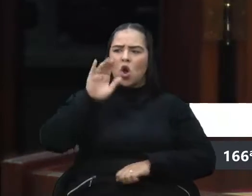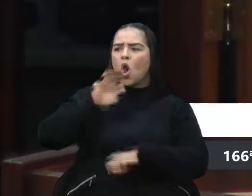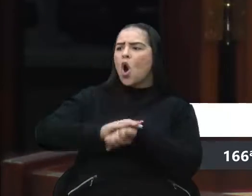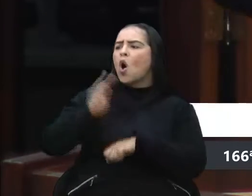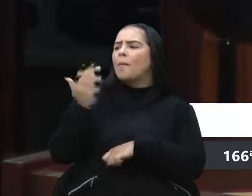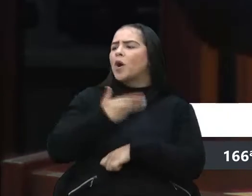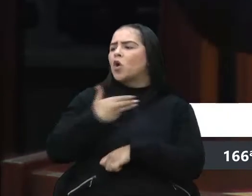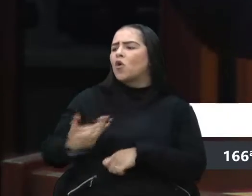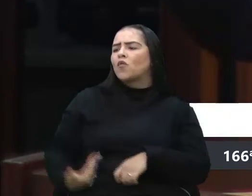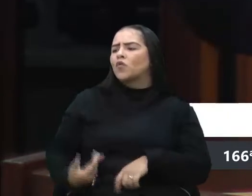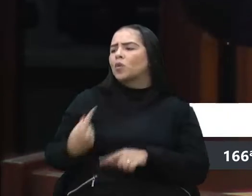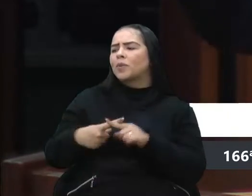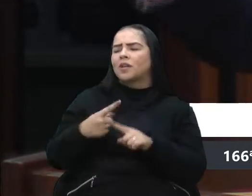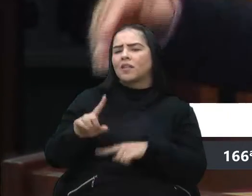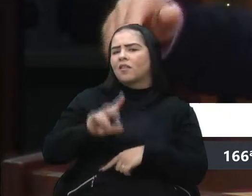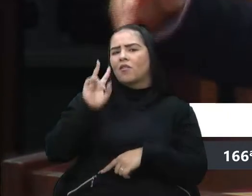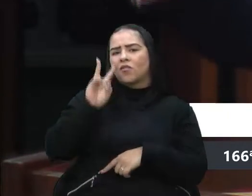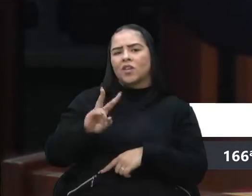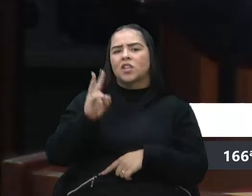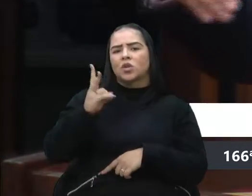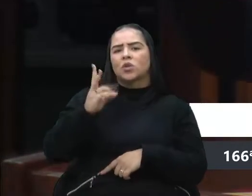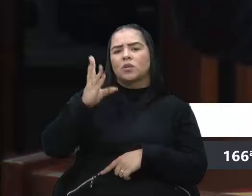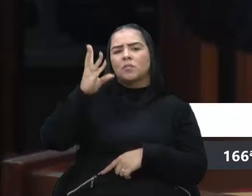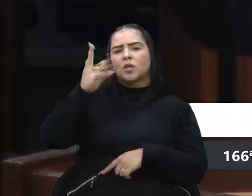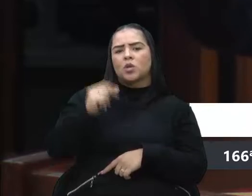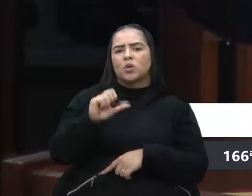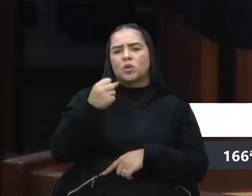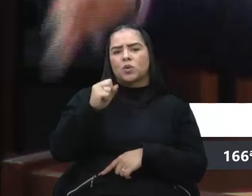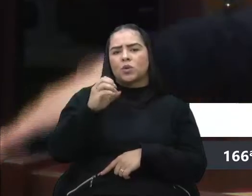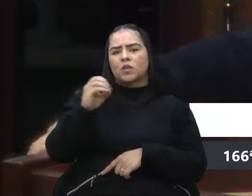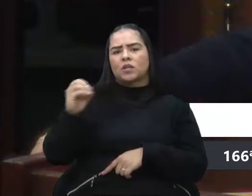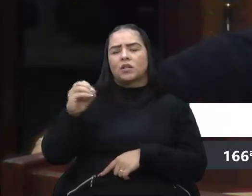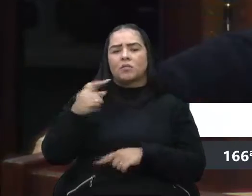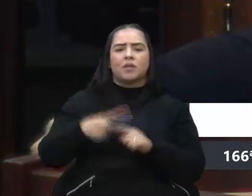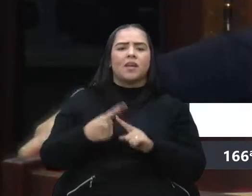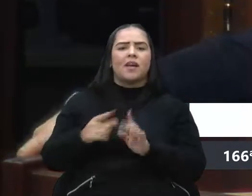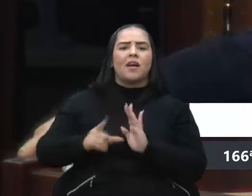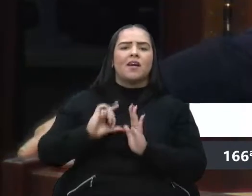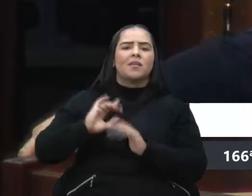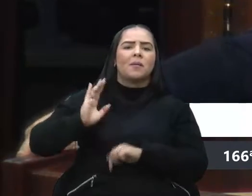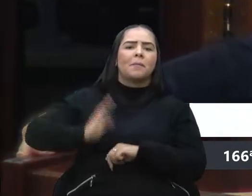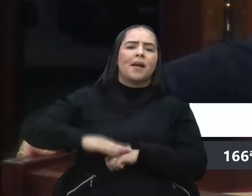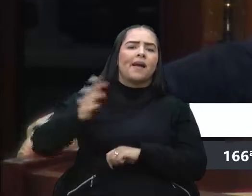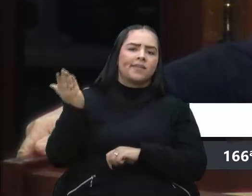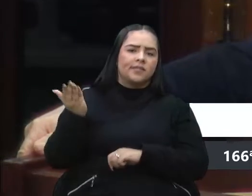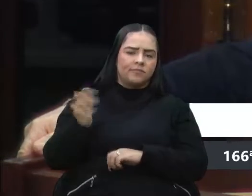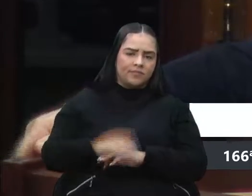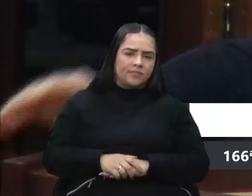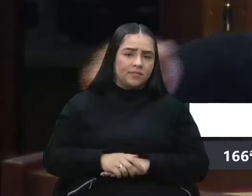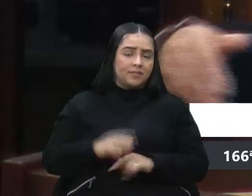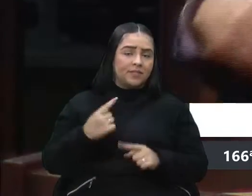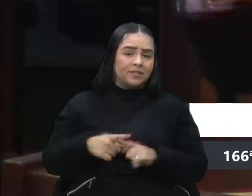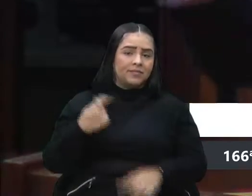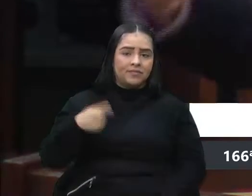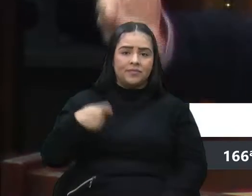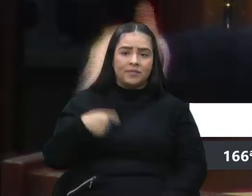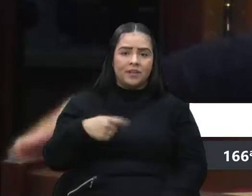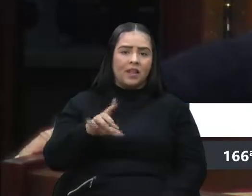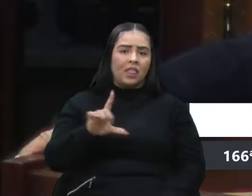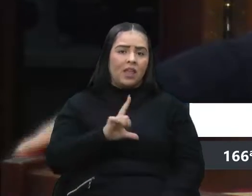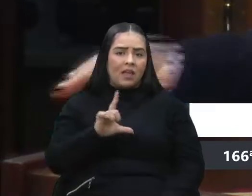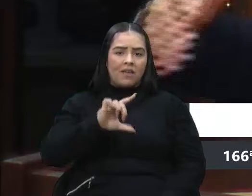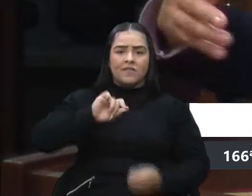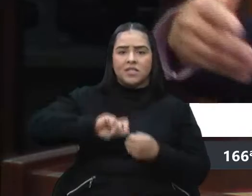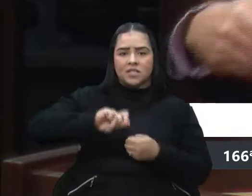por não ter vindo ali aqueles 2.800.000 que antes era para ser mais, né, Fernando? Que precisaria ter